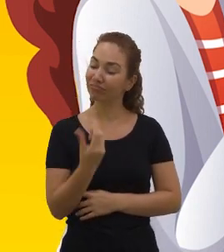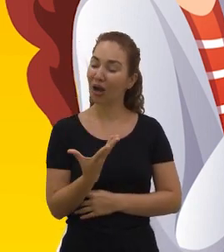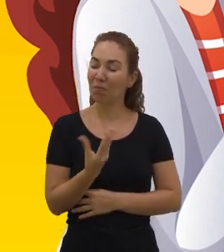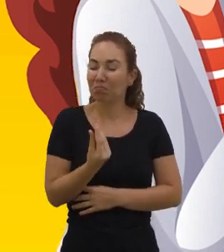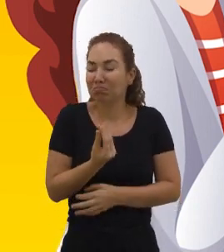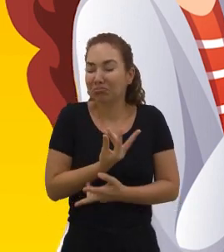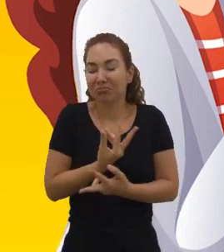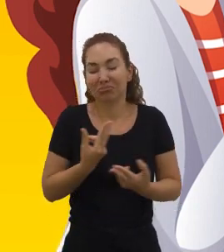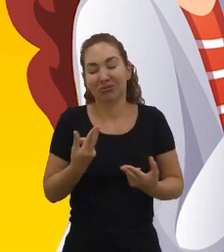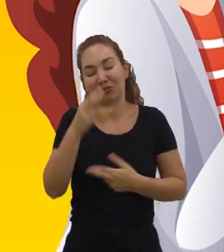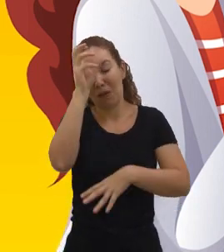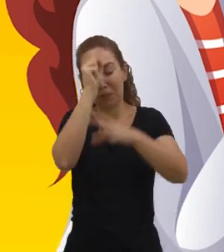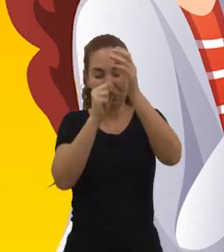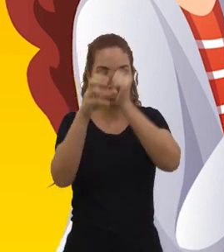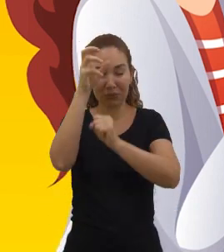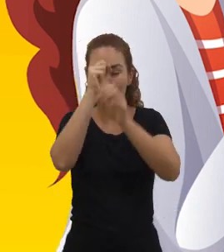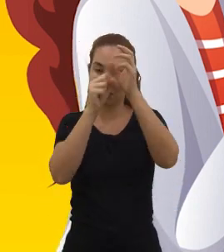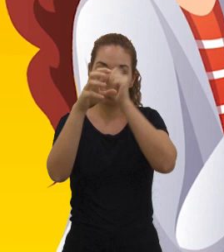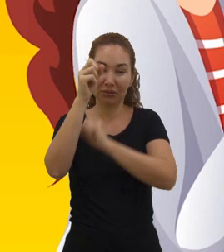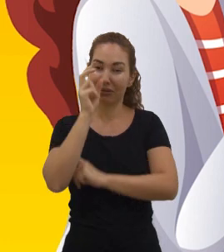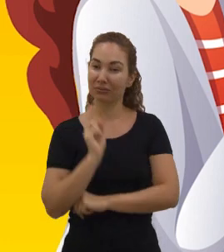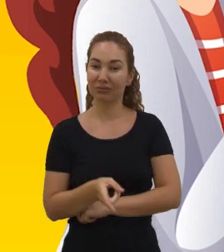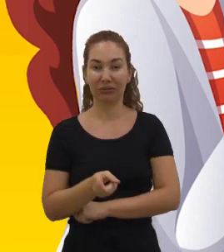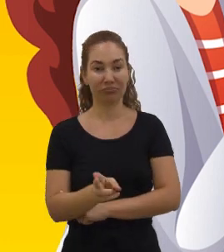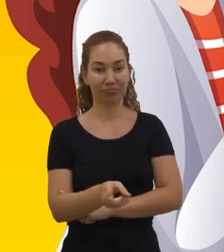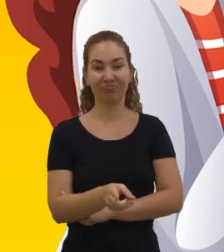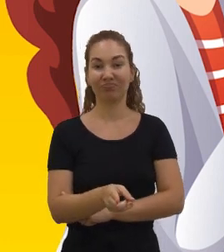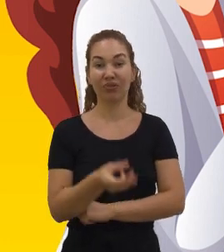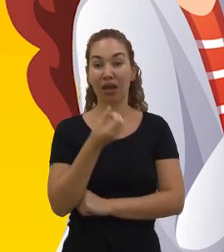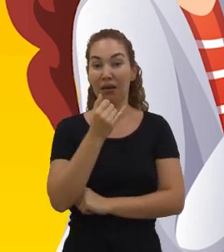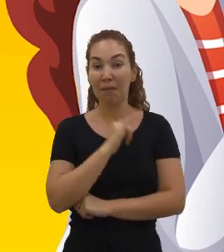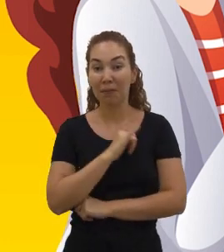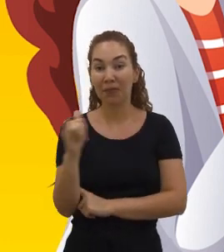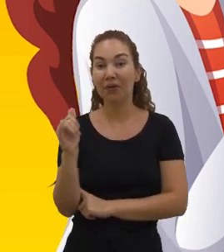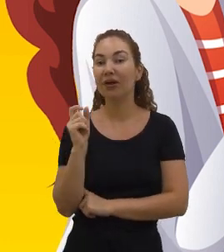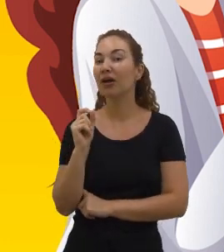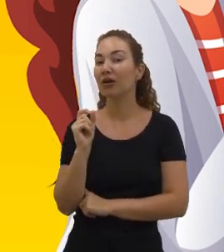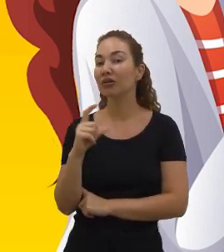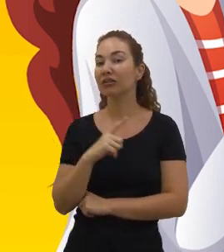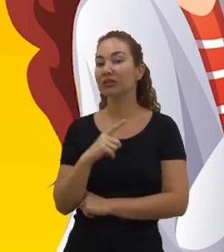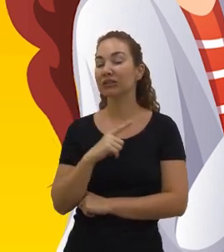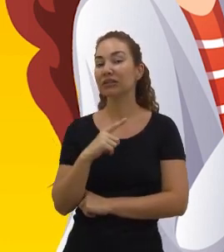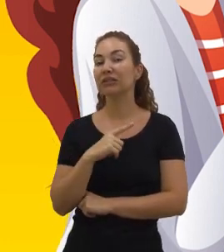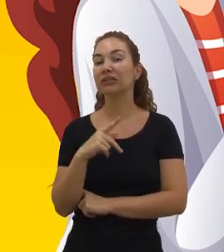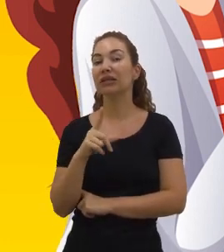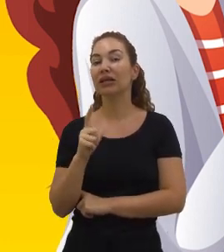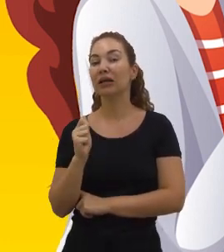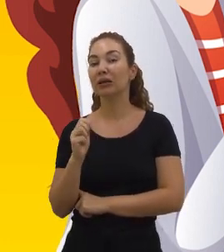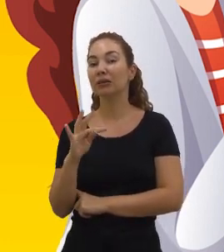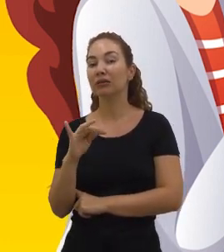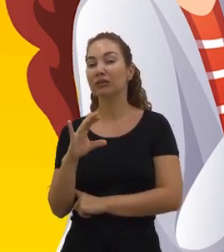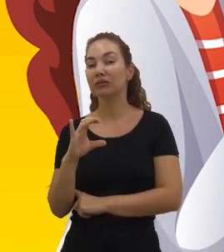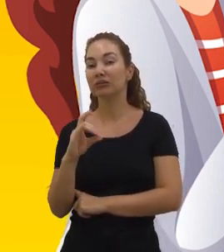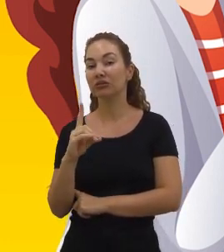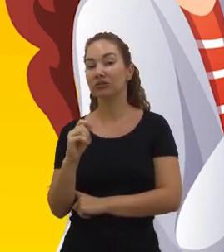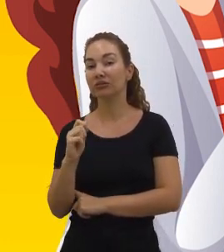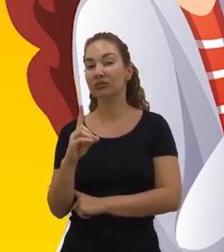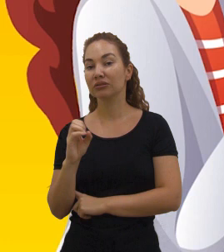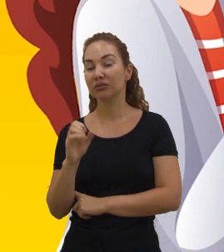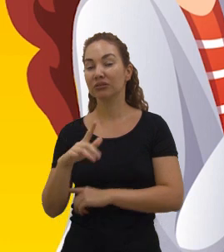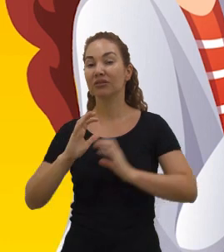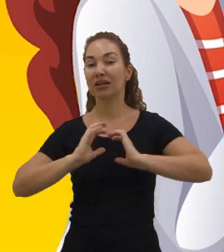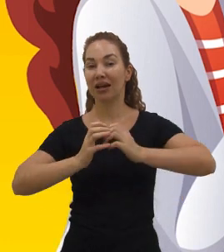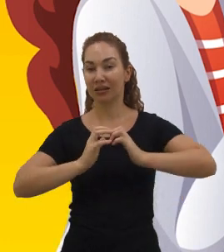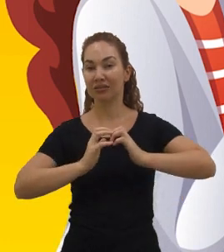aprender, sempre vai ter muitas coisas para aprender. E a boa notícia é que a gente tem plasticidade cerebral a vida inteira, não só na infância, né? Como